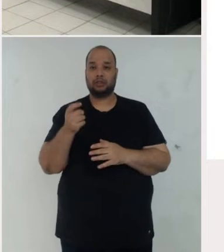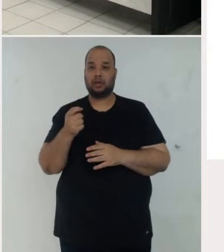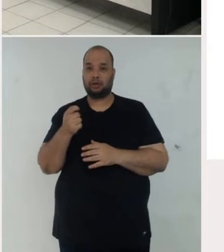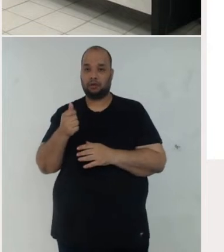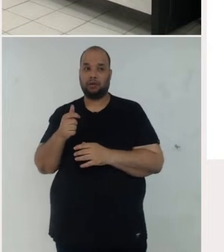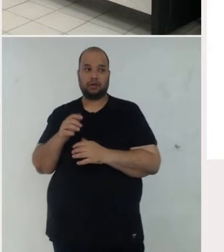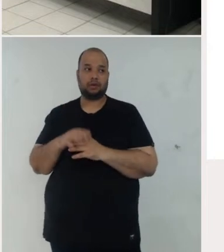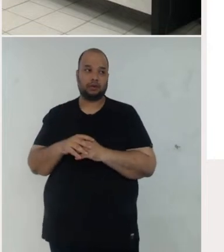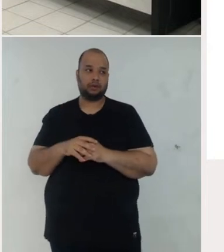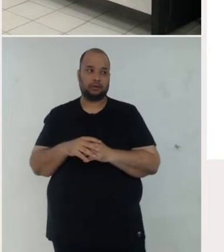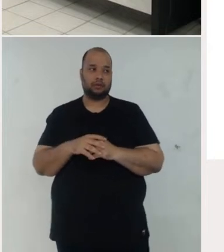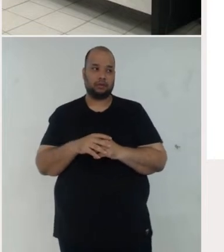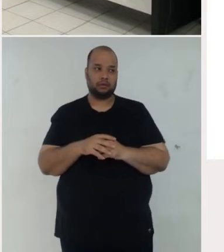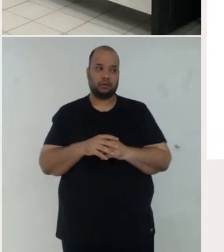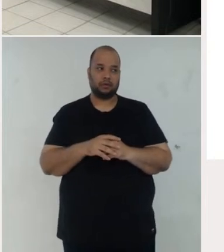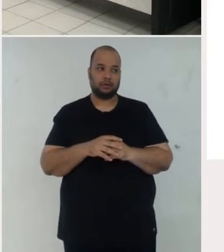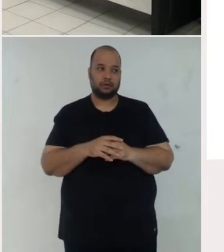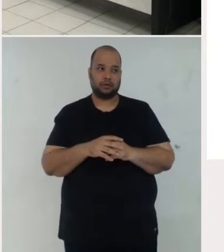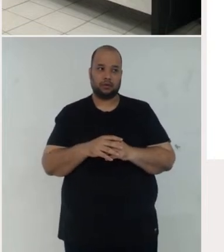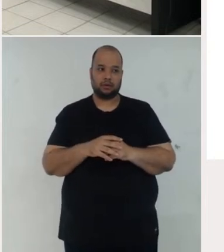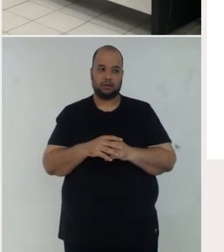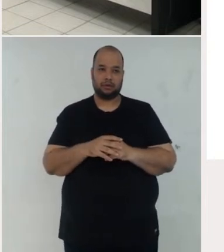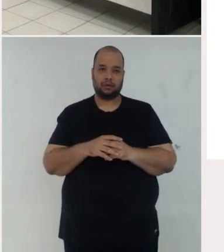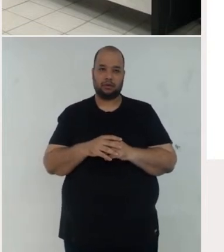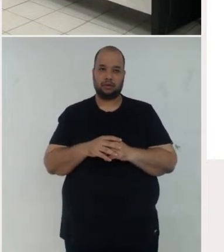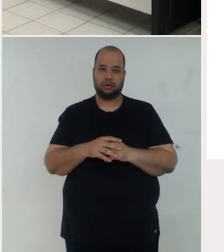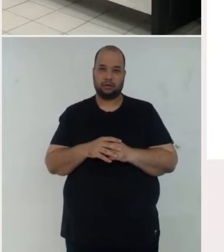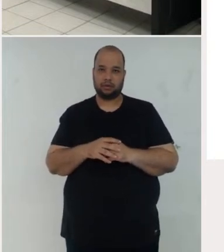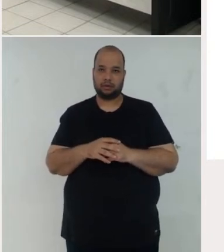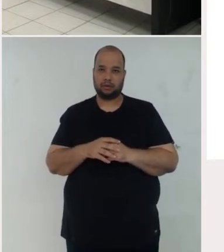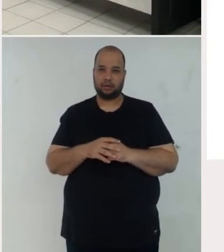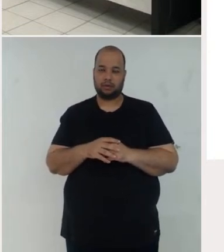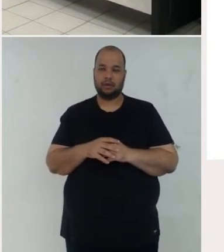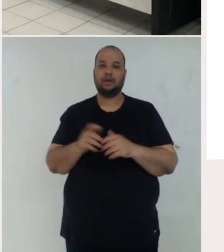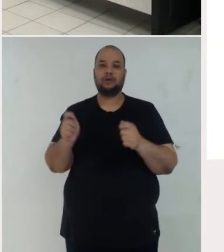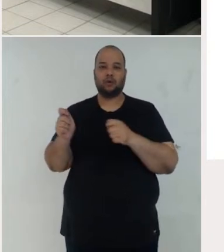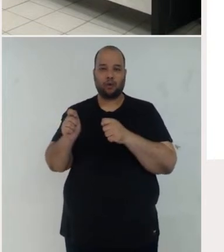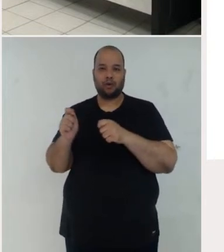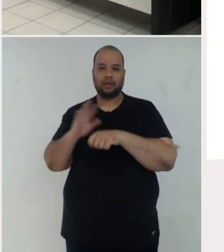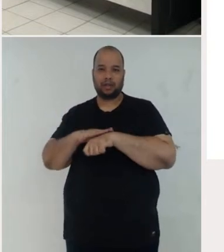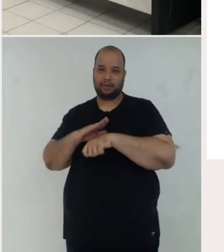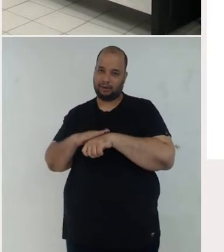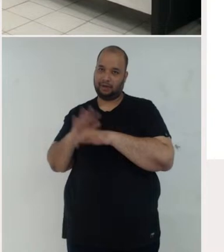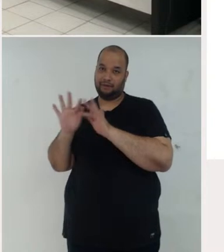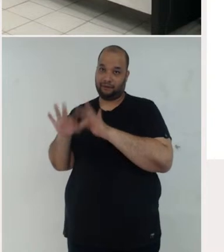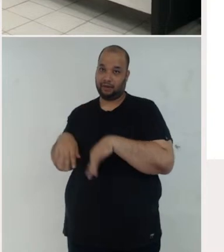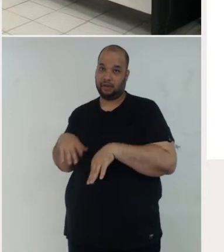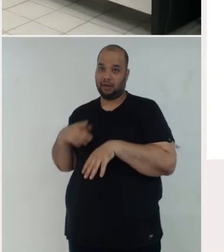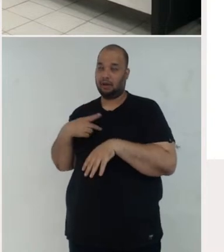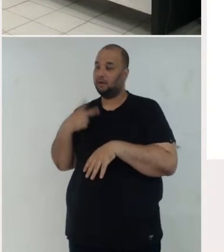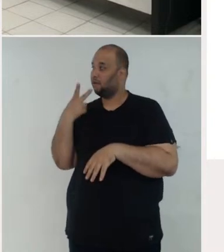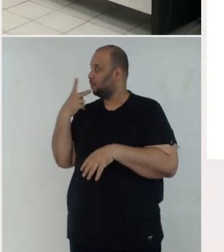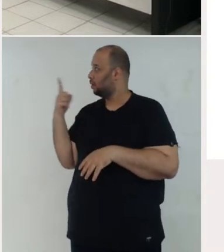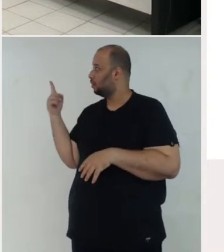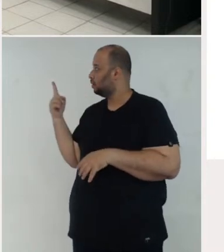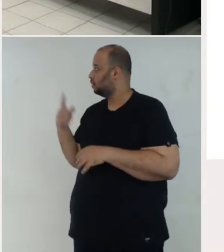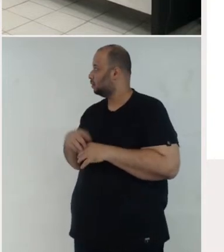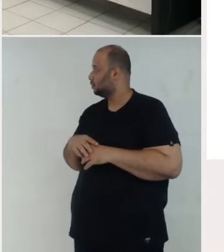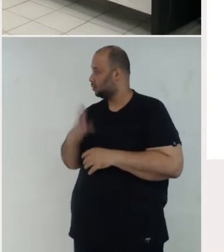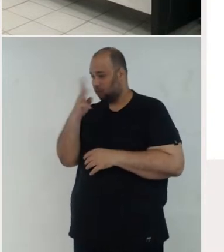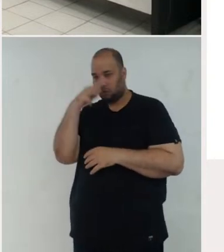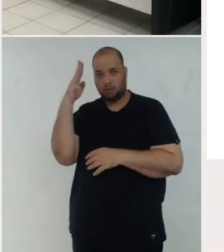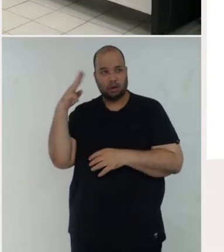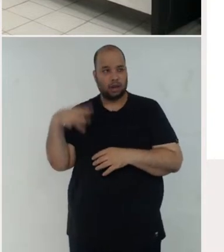eu tinha o tempo, né, André? Acabou. Eu não estou controlando as coisas. Então, Marley, você poderia, por